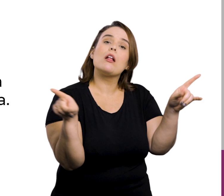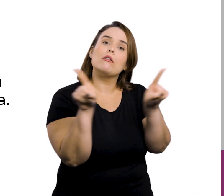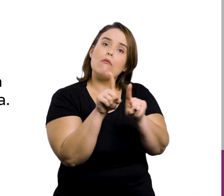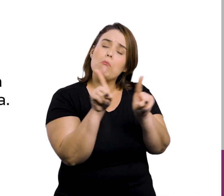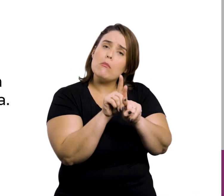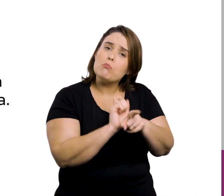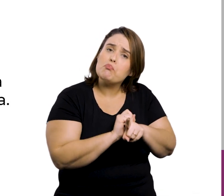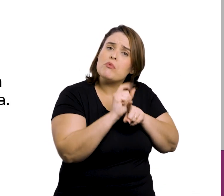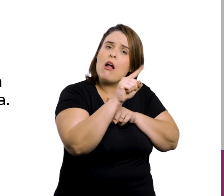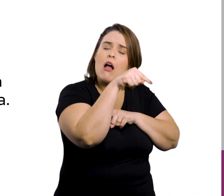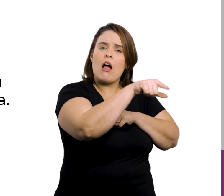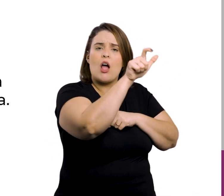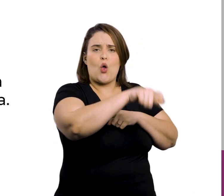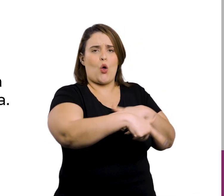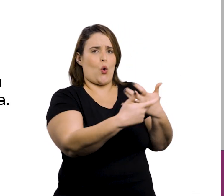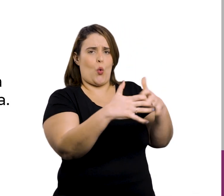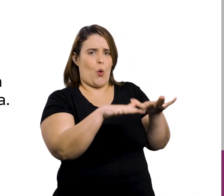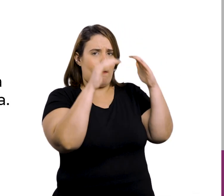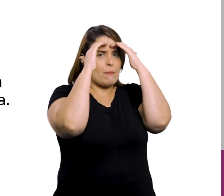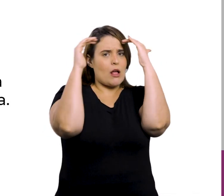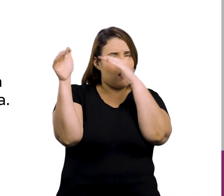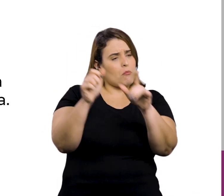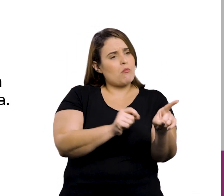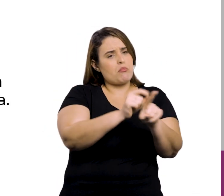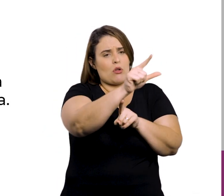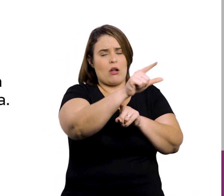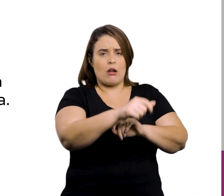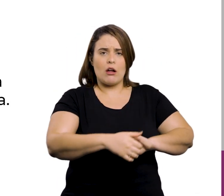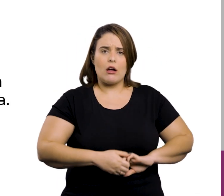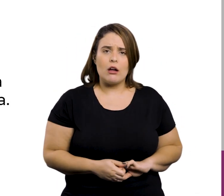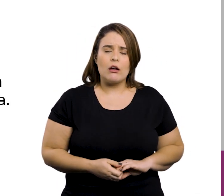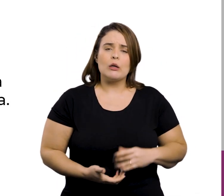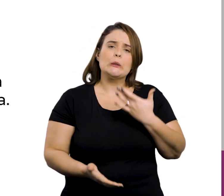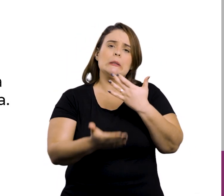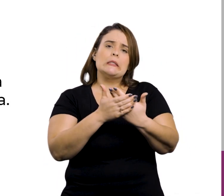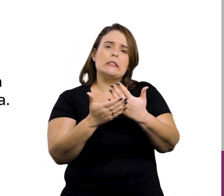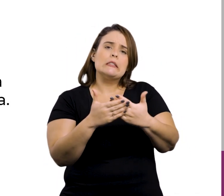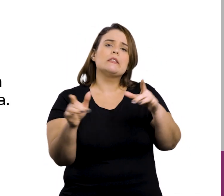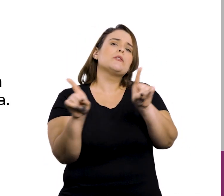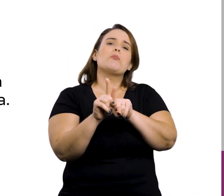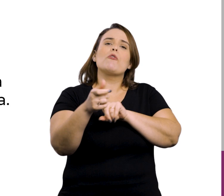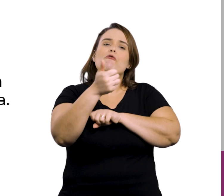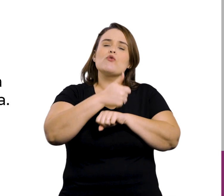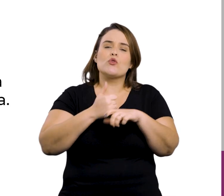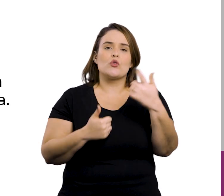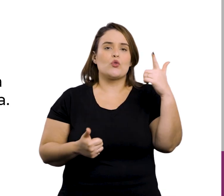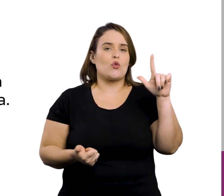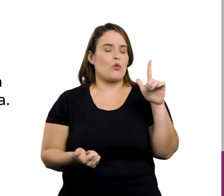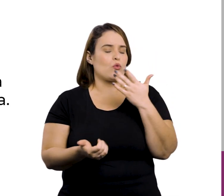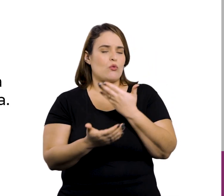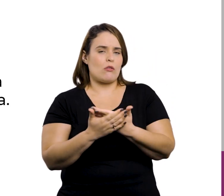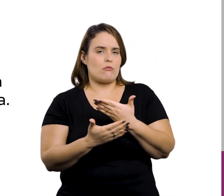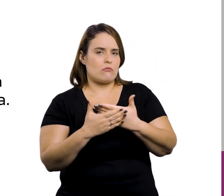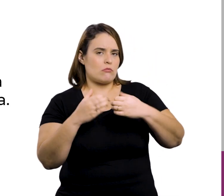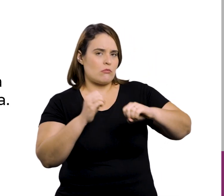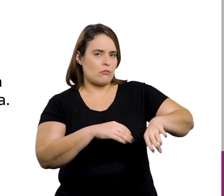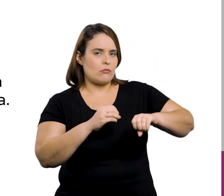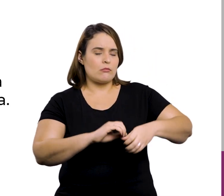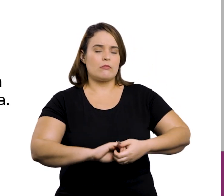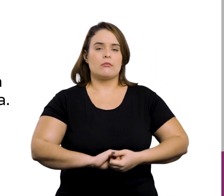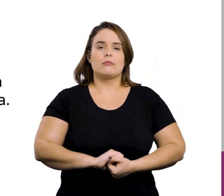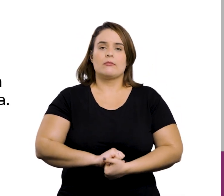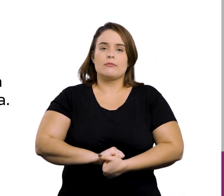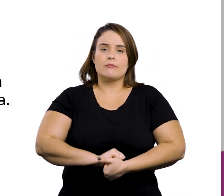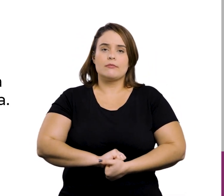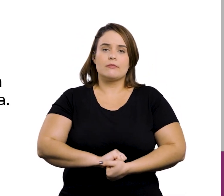inclusive expulsando aqueles que não quiserem obedecer, os estudantes e também os demais profissionais da educação. A educação a